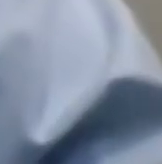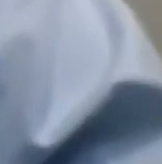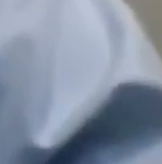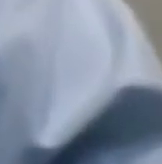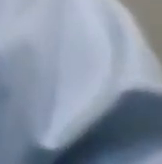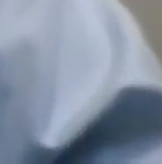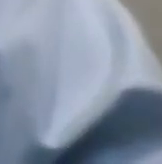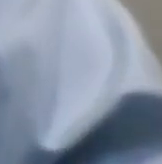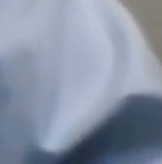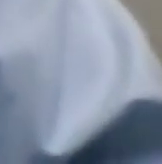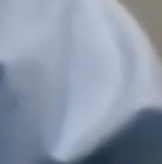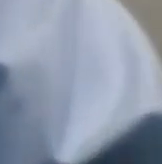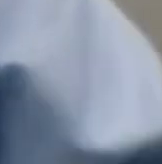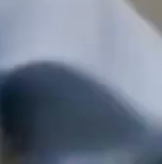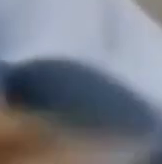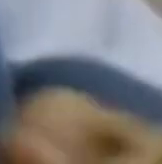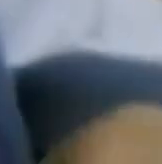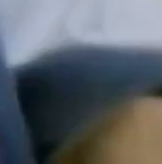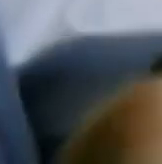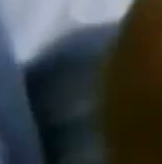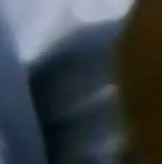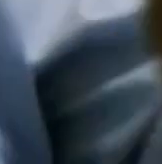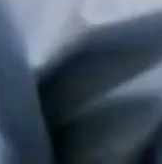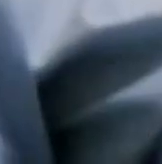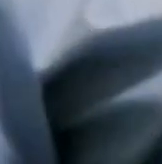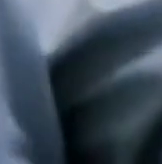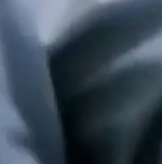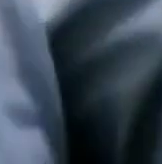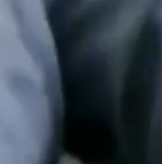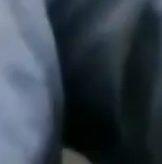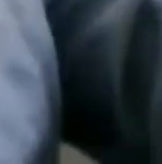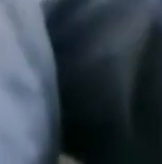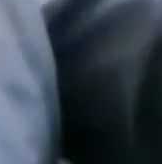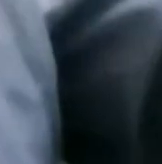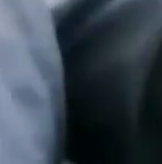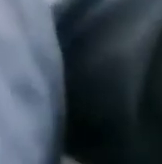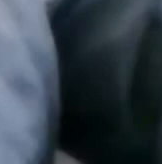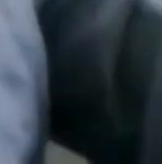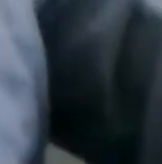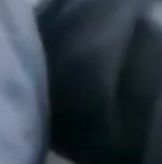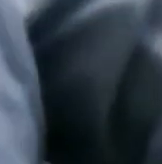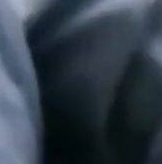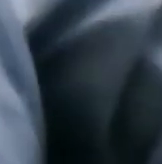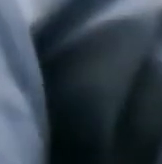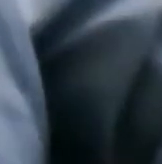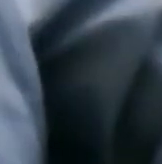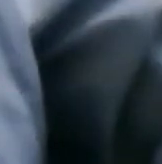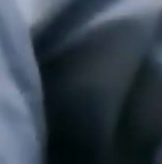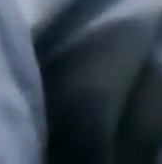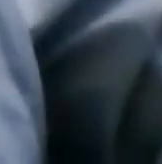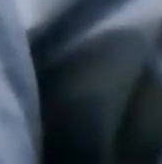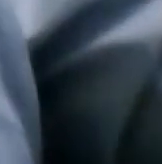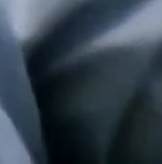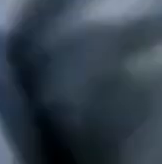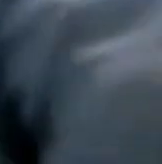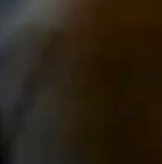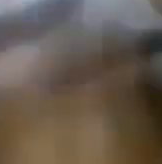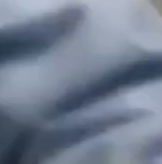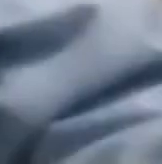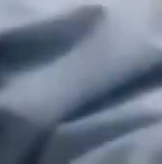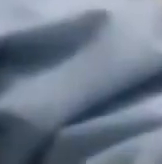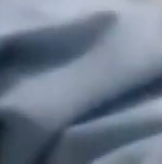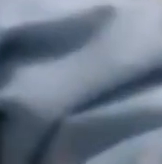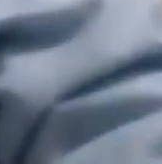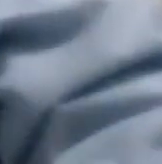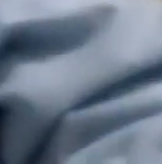mais de 3 dezenas, nós podemos fazer essas entidades, fazer o